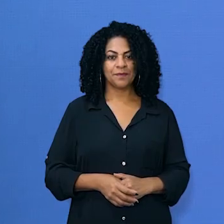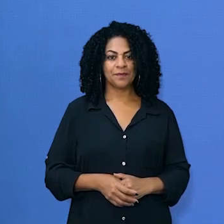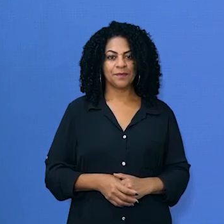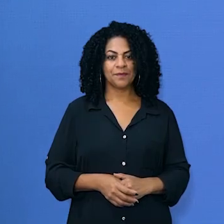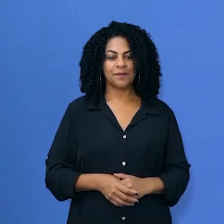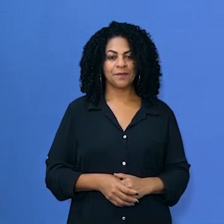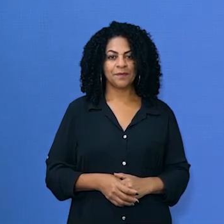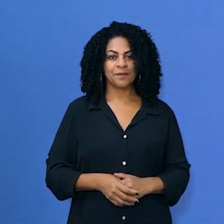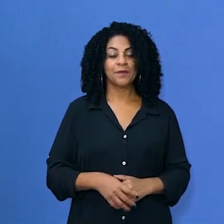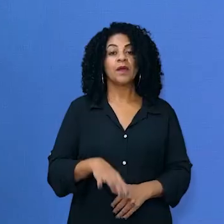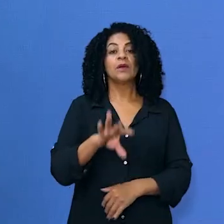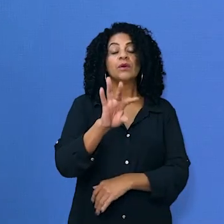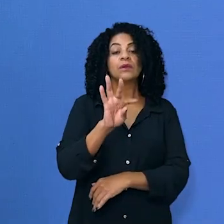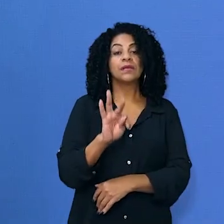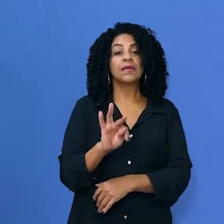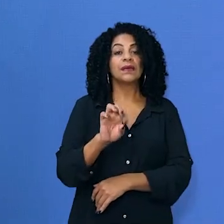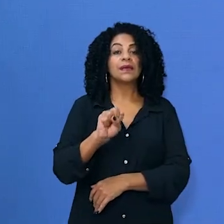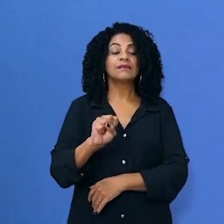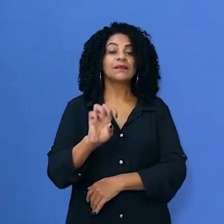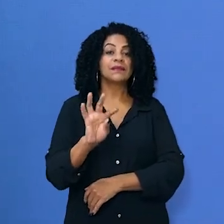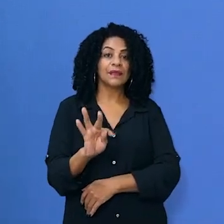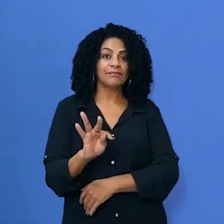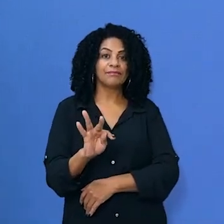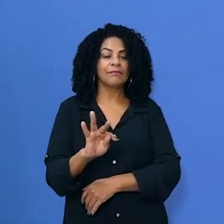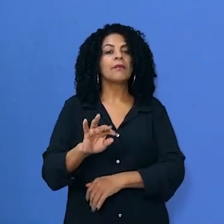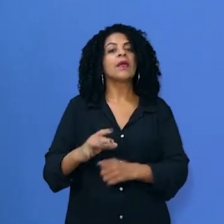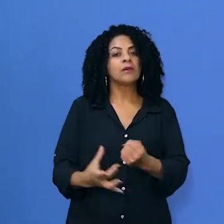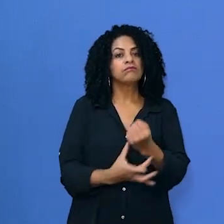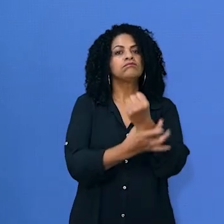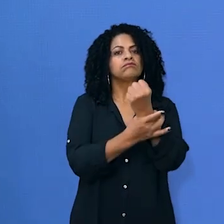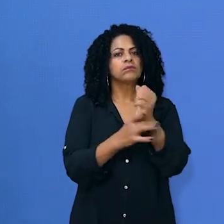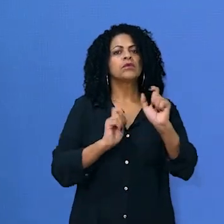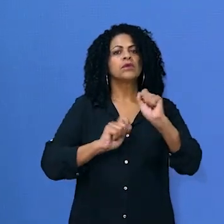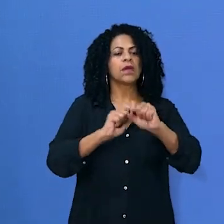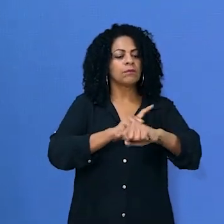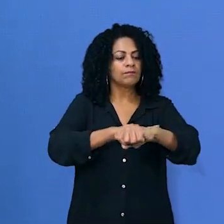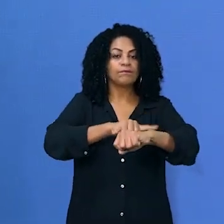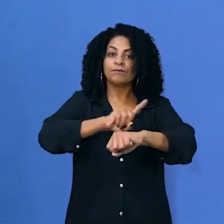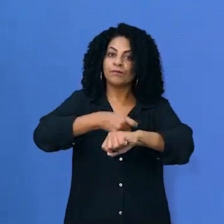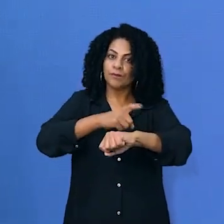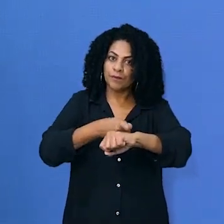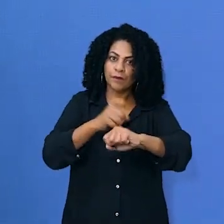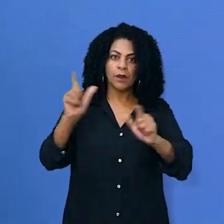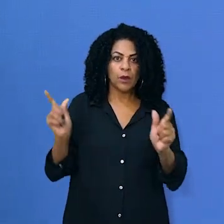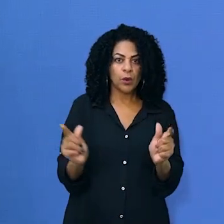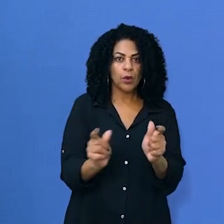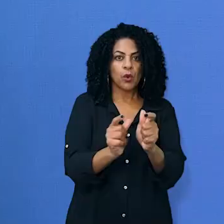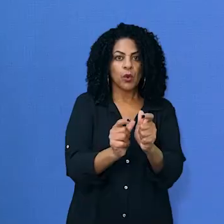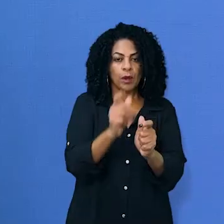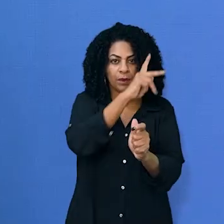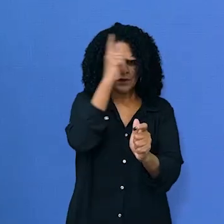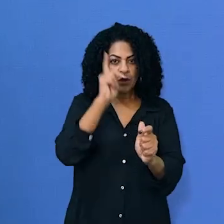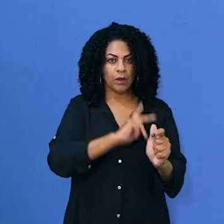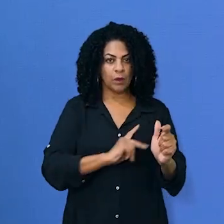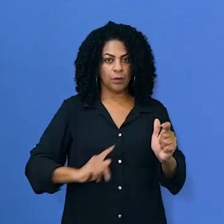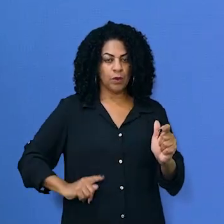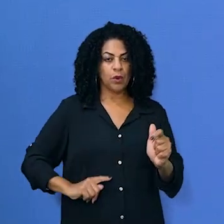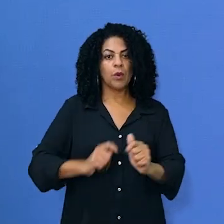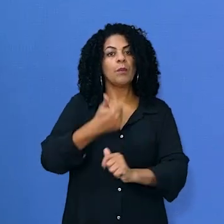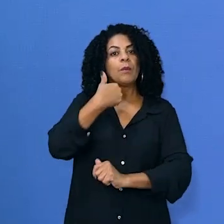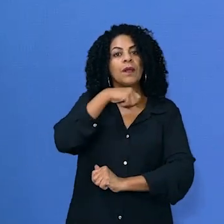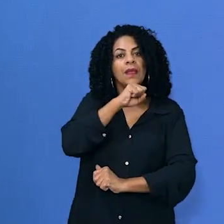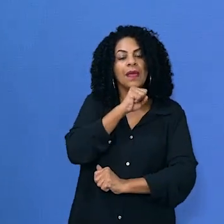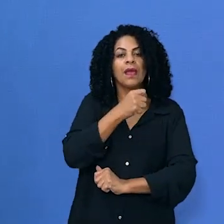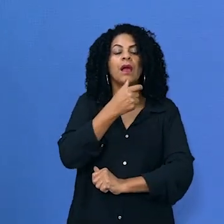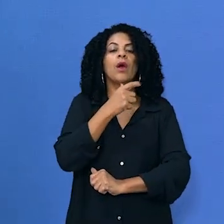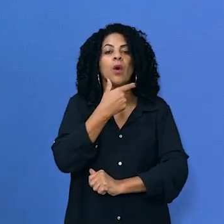O Tribunal Superior do Trabalho reafirmou a tese que garante redução de horário de trabalho a empregados públicos que são pais e mães de